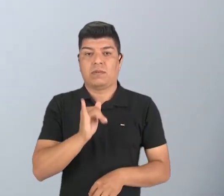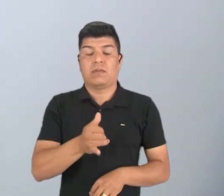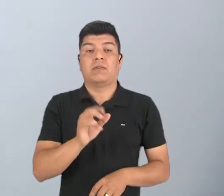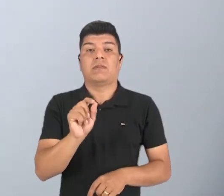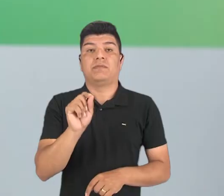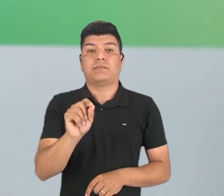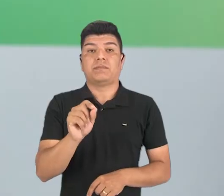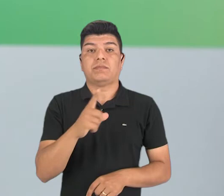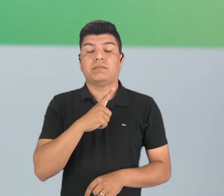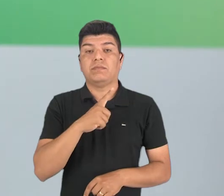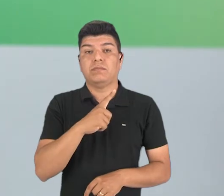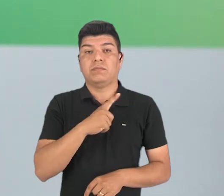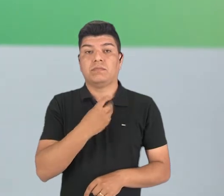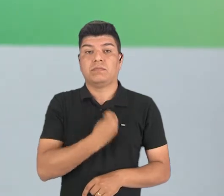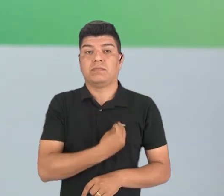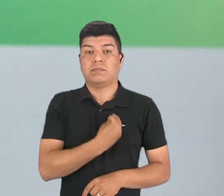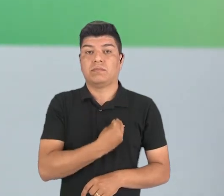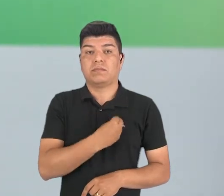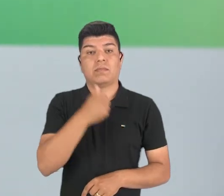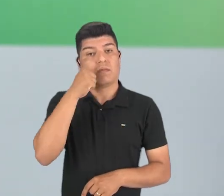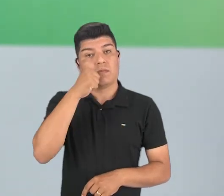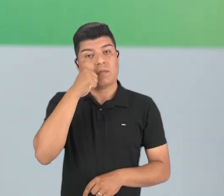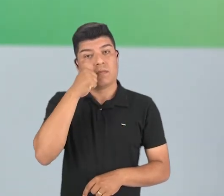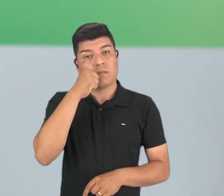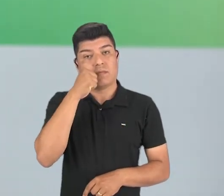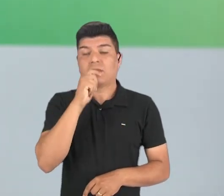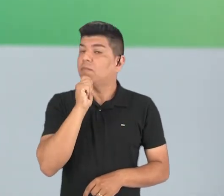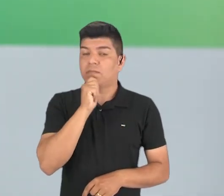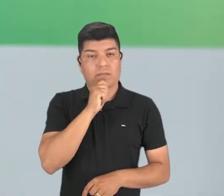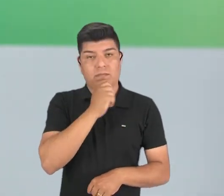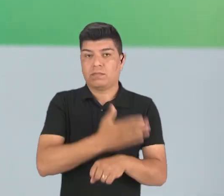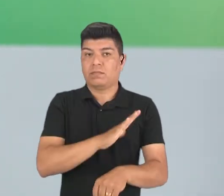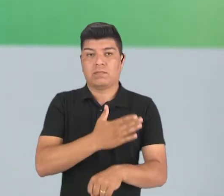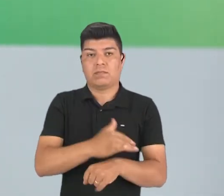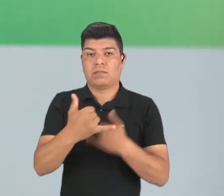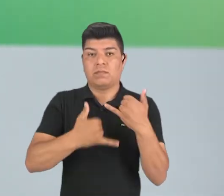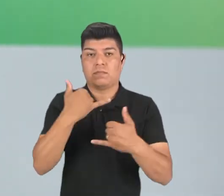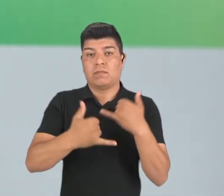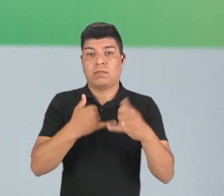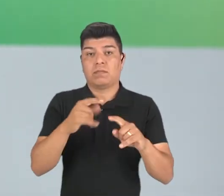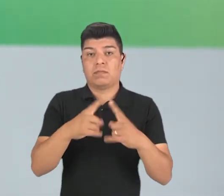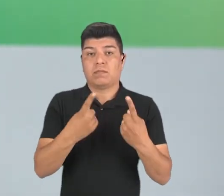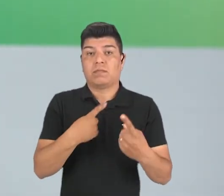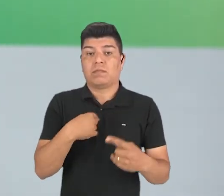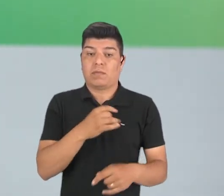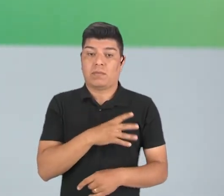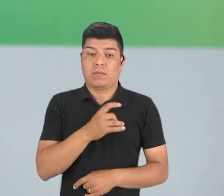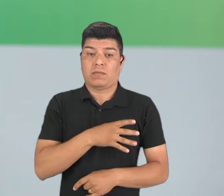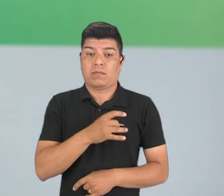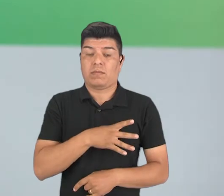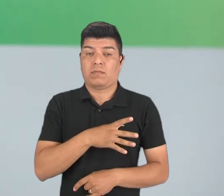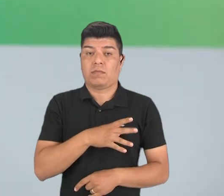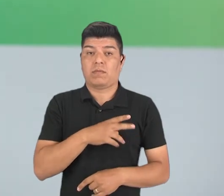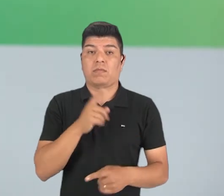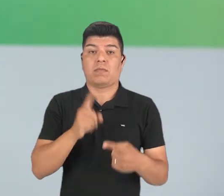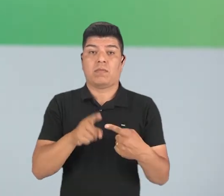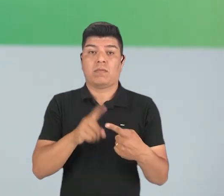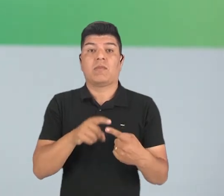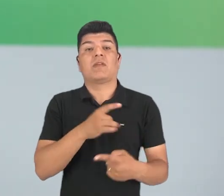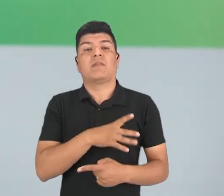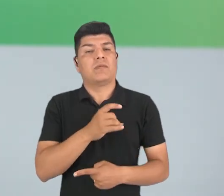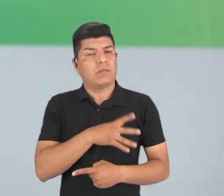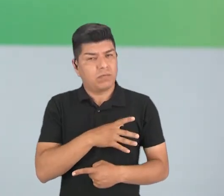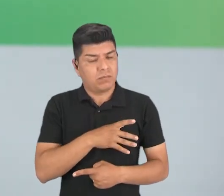em que nós temos a presença da menina que ainda não testou esse brinquedo e ela estava com medo. E porque ela